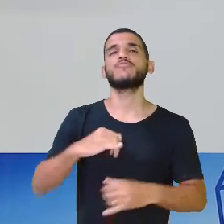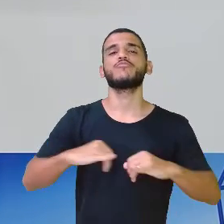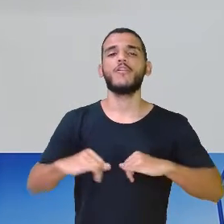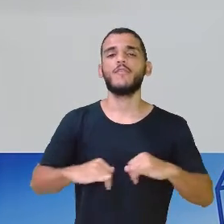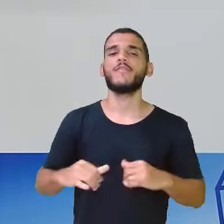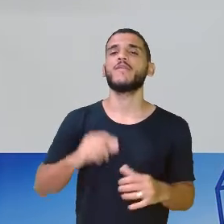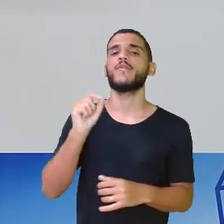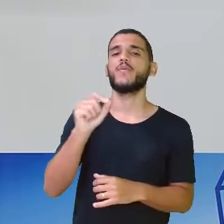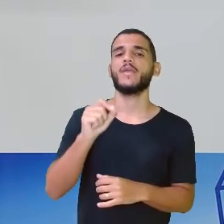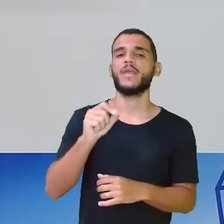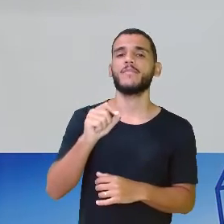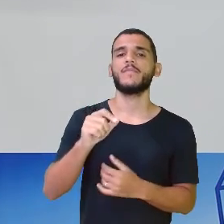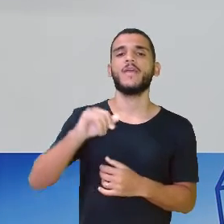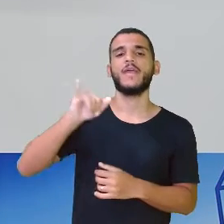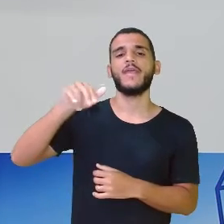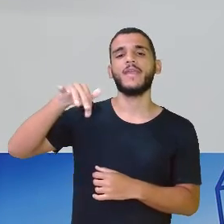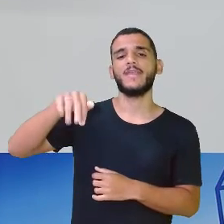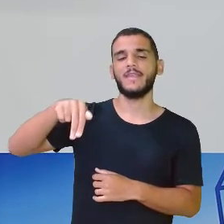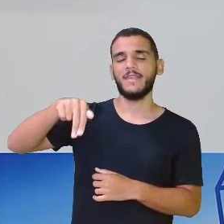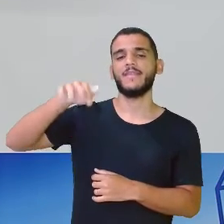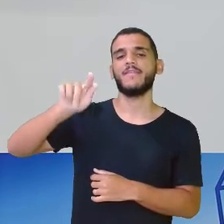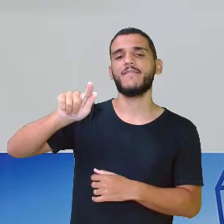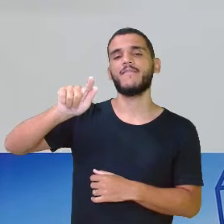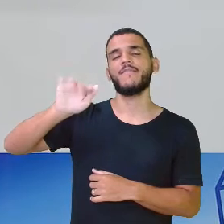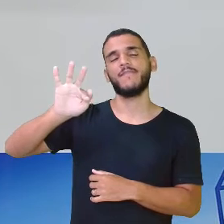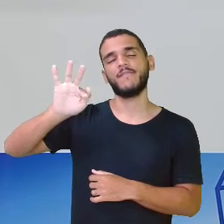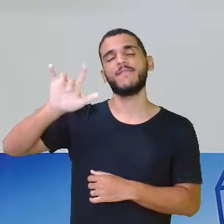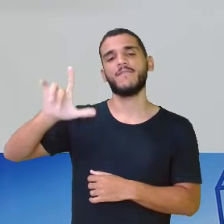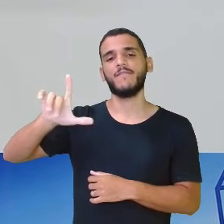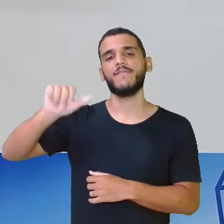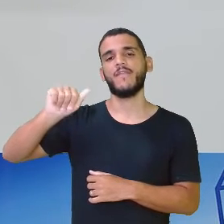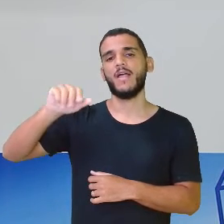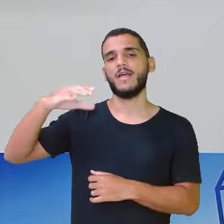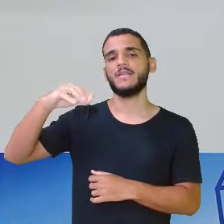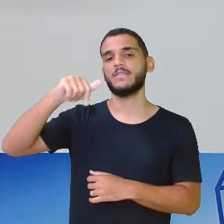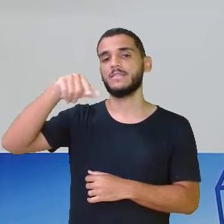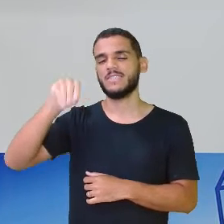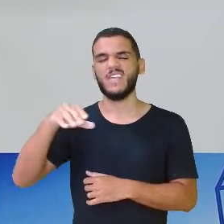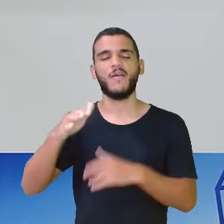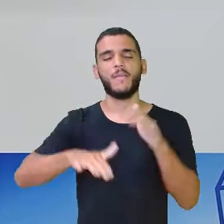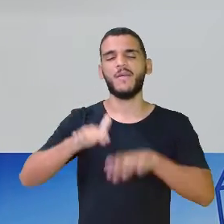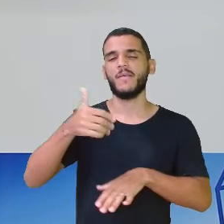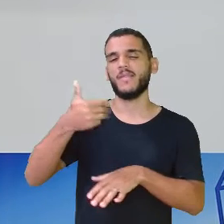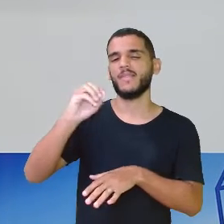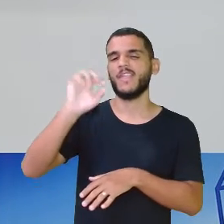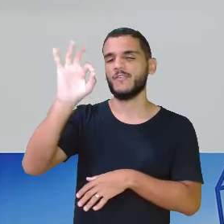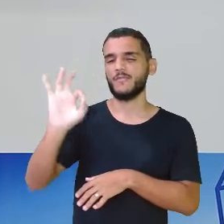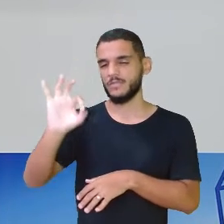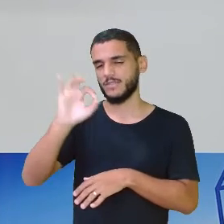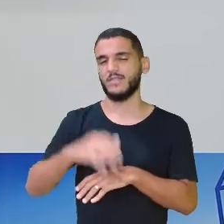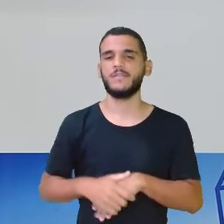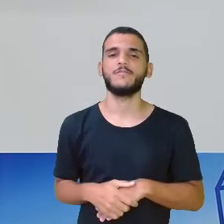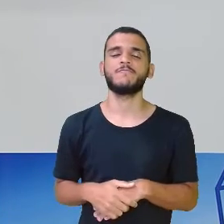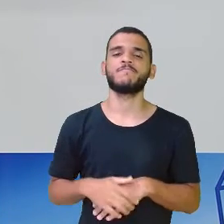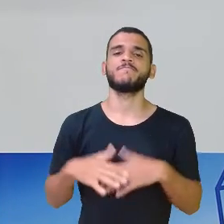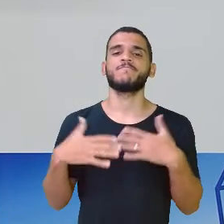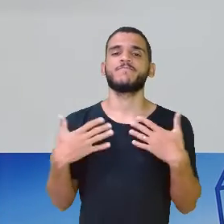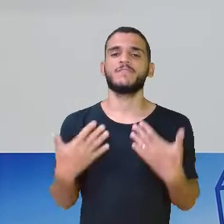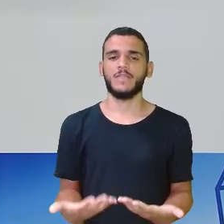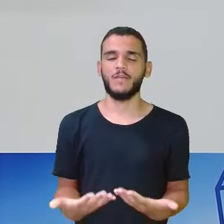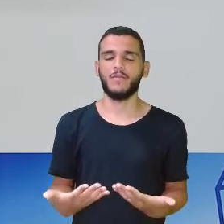agora com a inflação, né, a inflação chegando na casa, né, dos 10% aí,